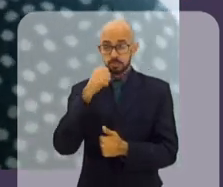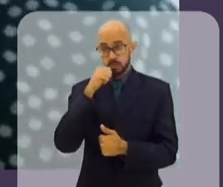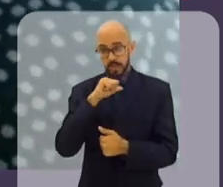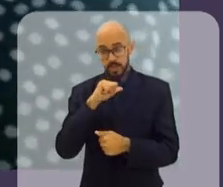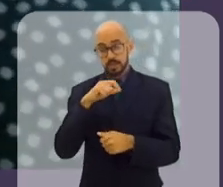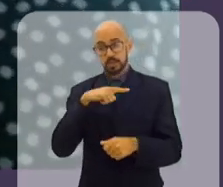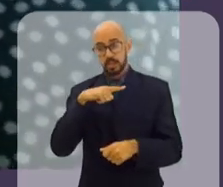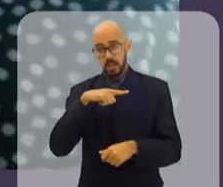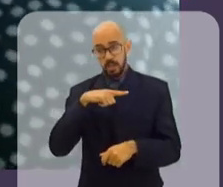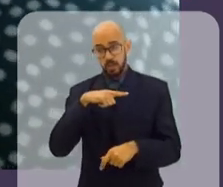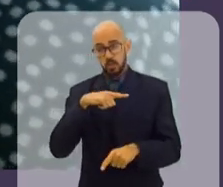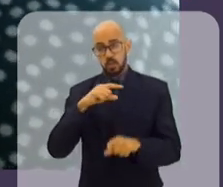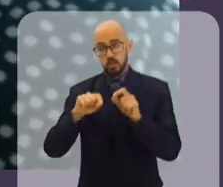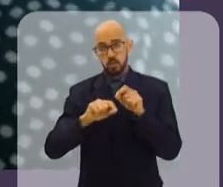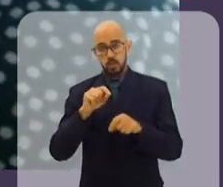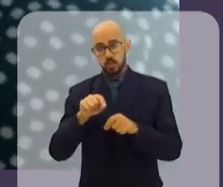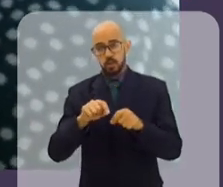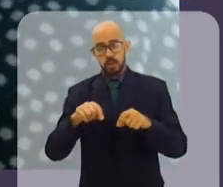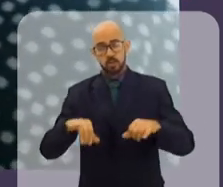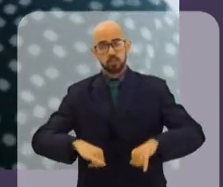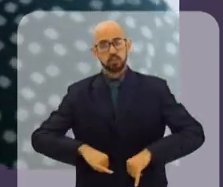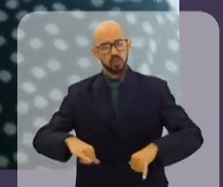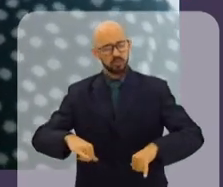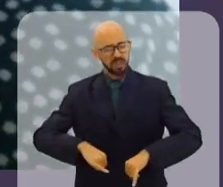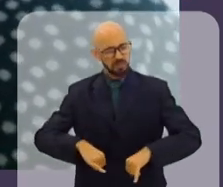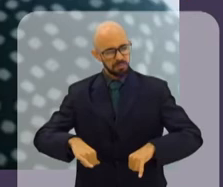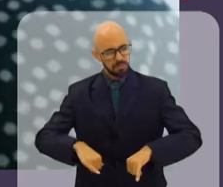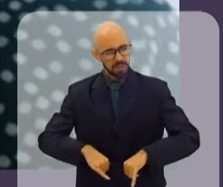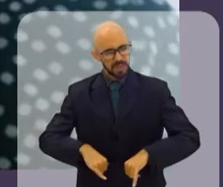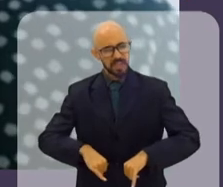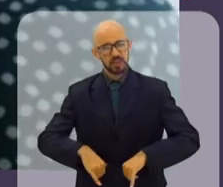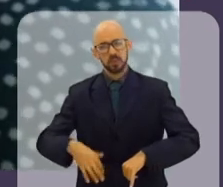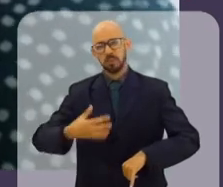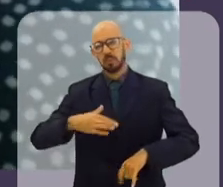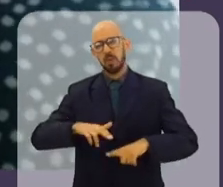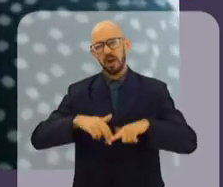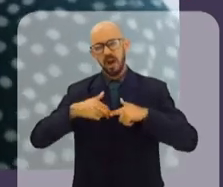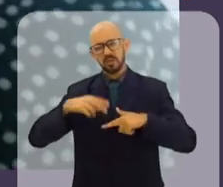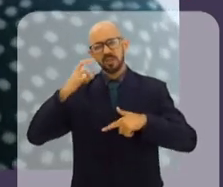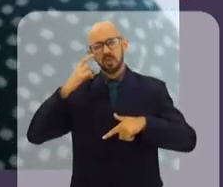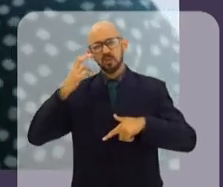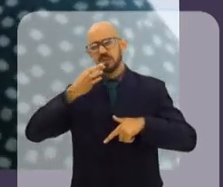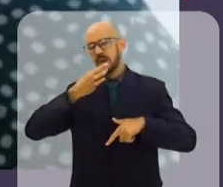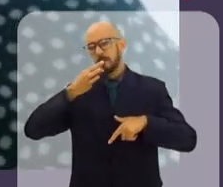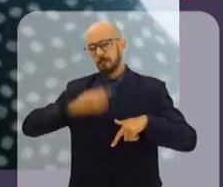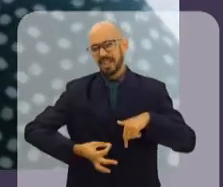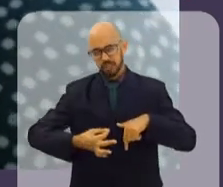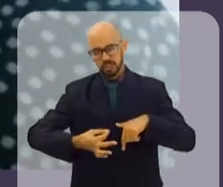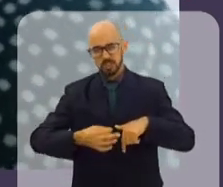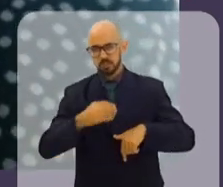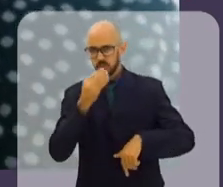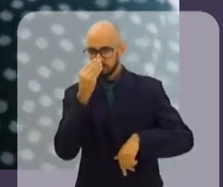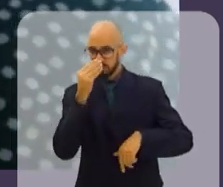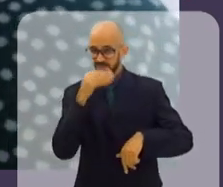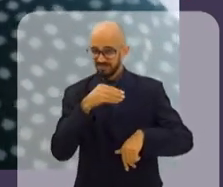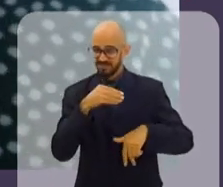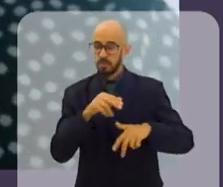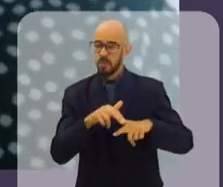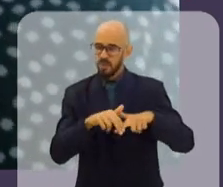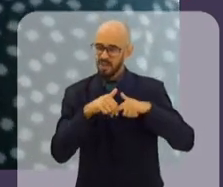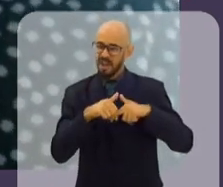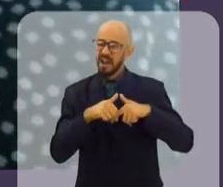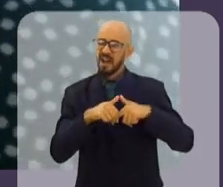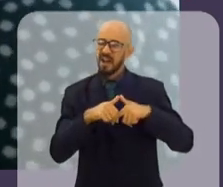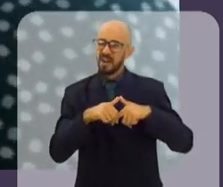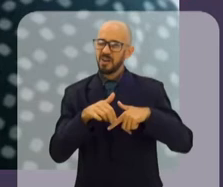as mulheres estejam sofrendo todo machismo ou, em alguns casos, sexismo, são as mulheres